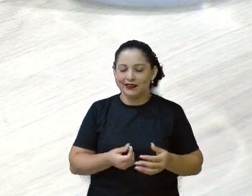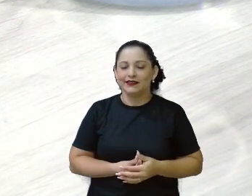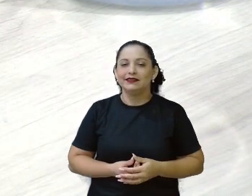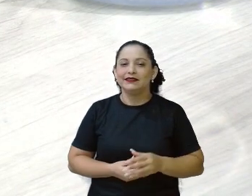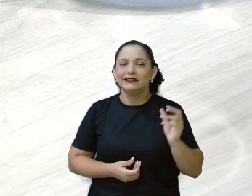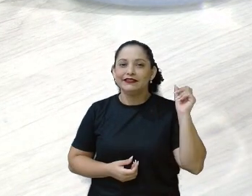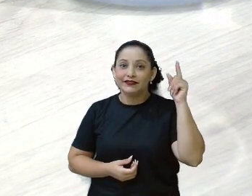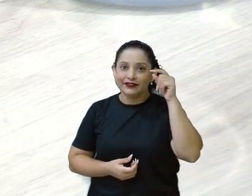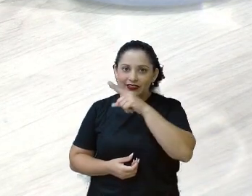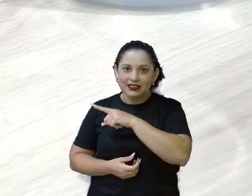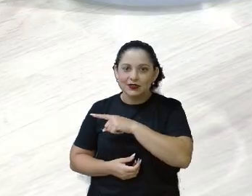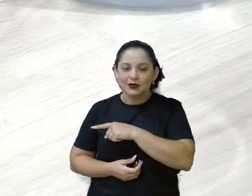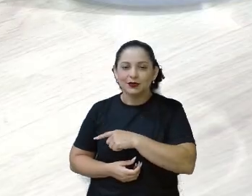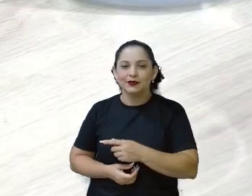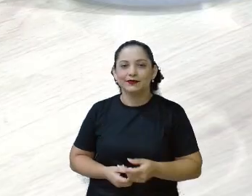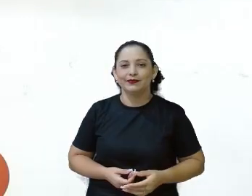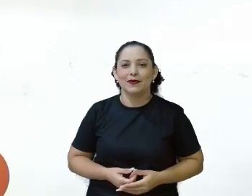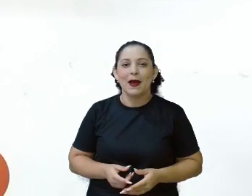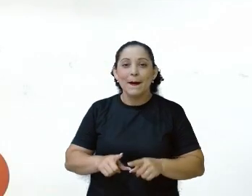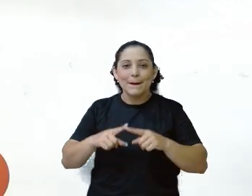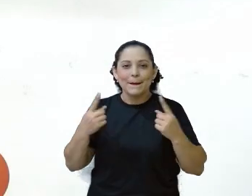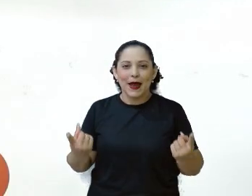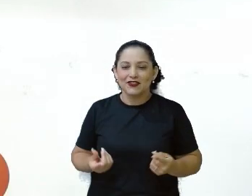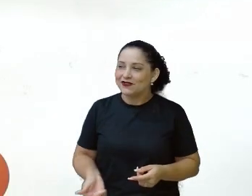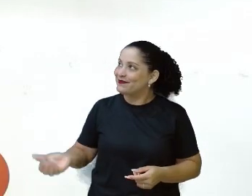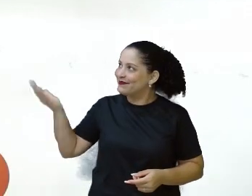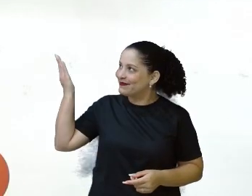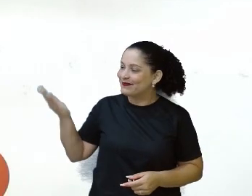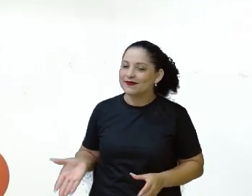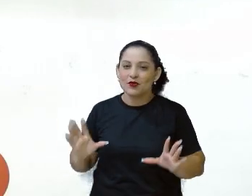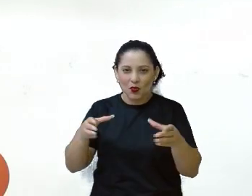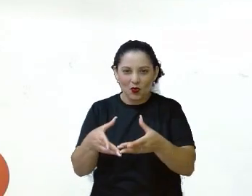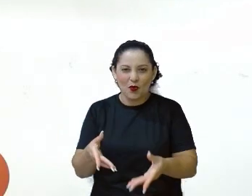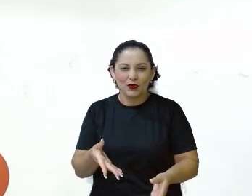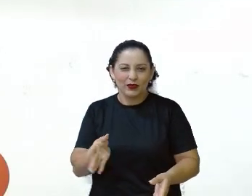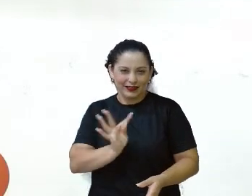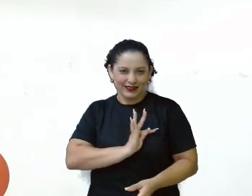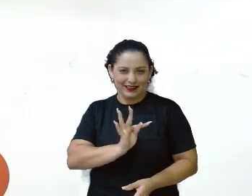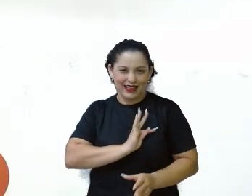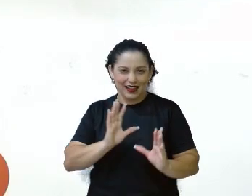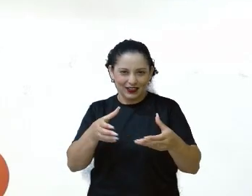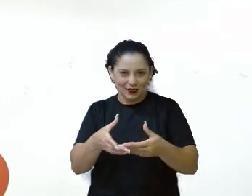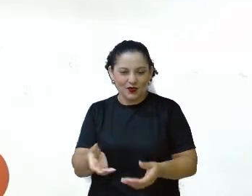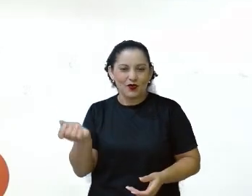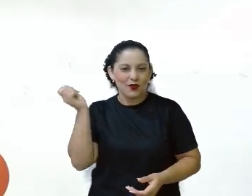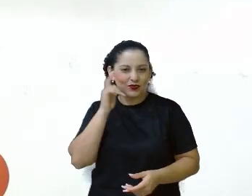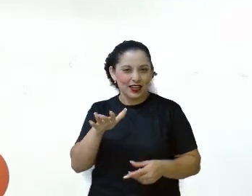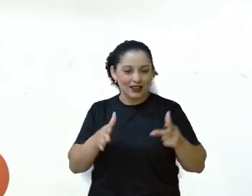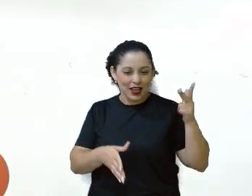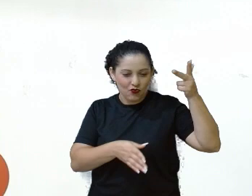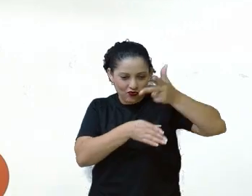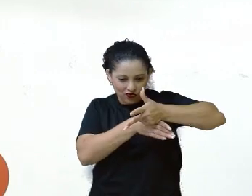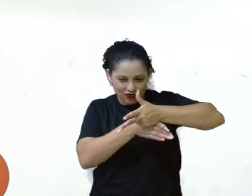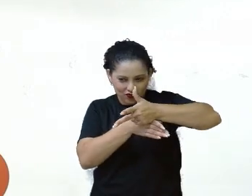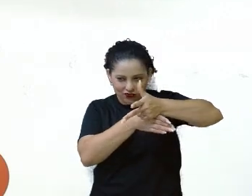quem? Para quem tem uma produção como essa, não sofre. Aqui, ó, como vocês